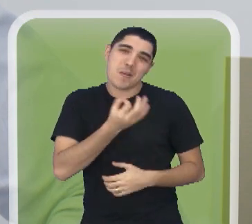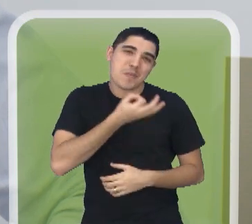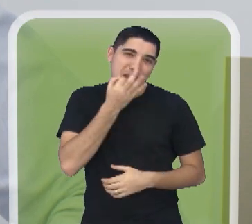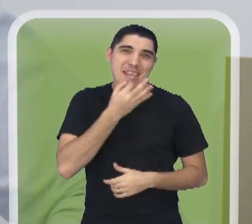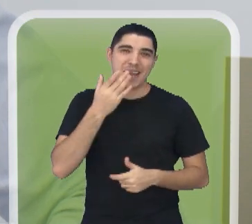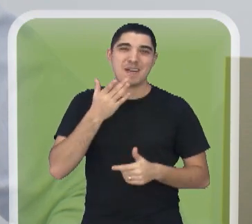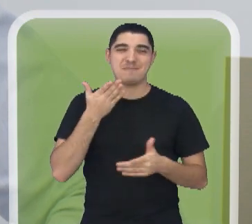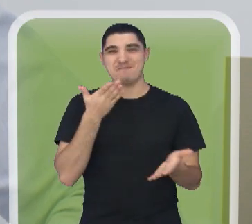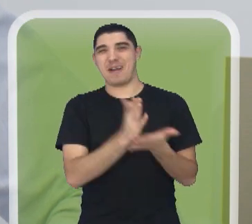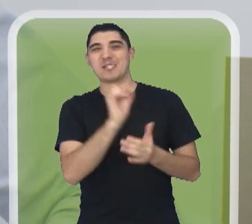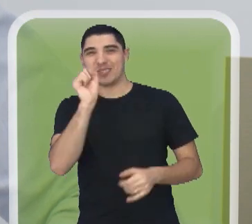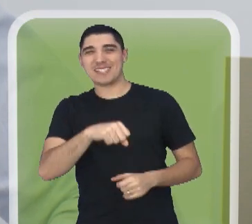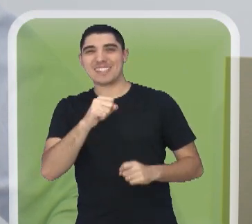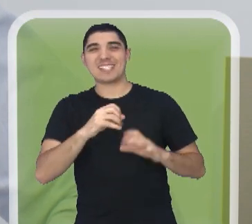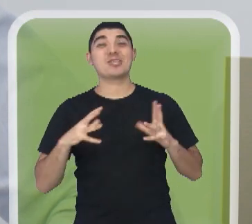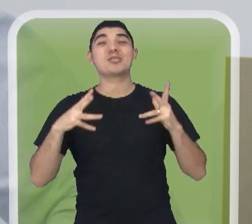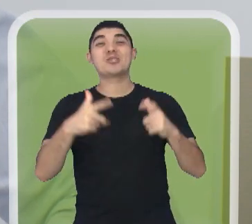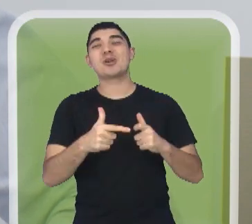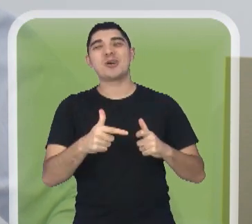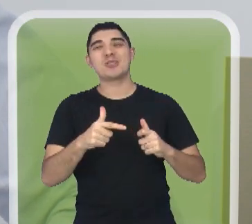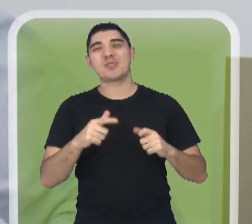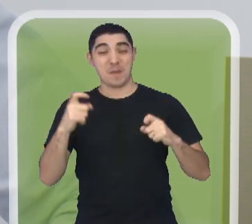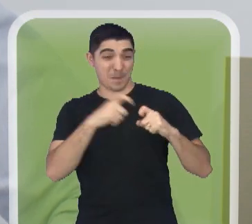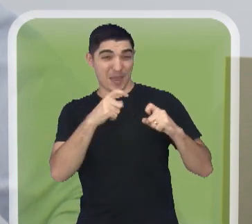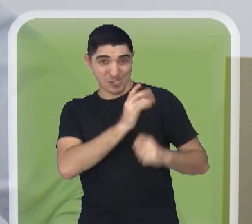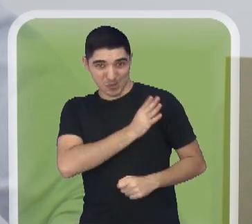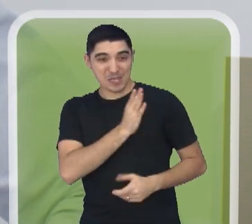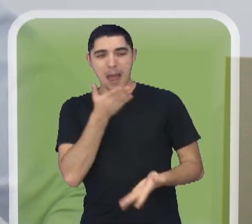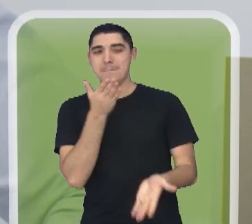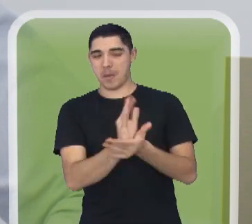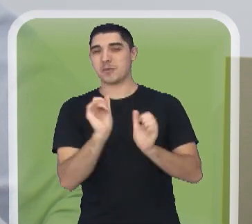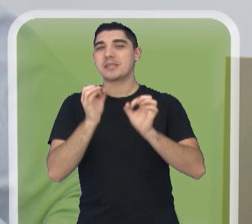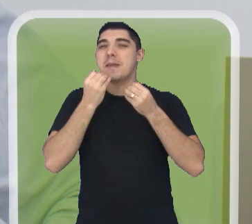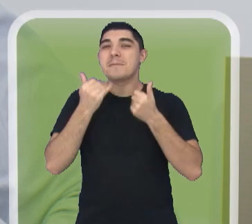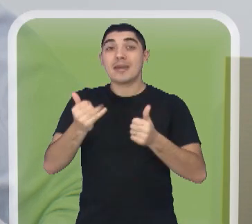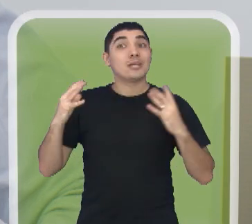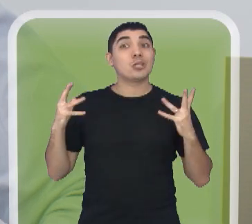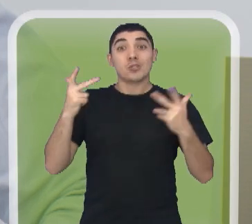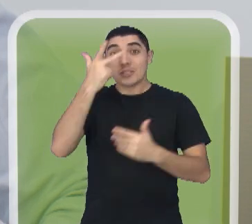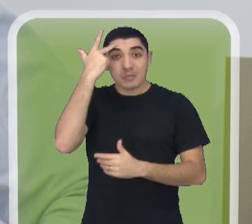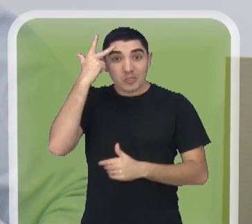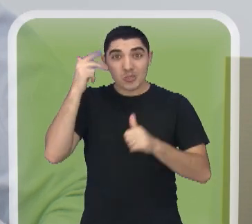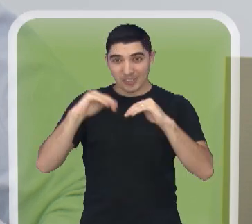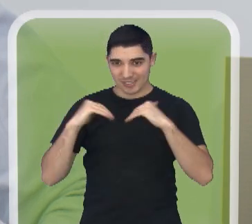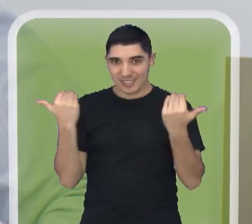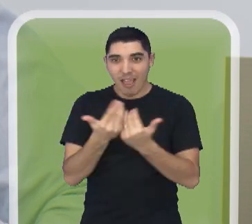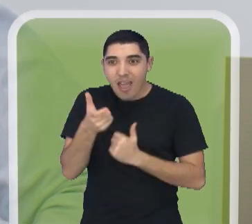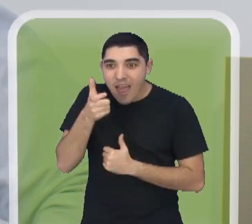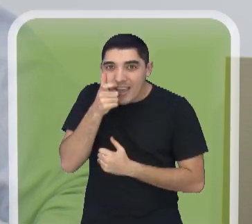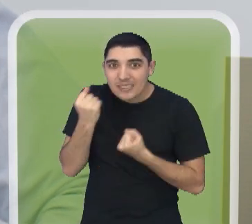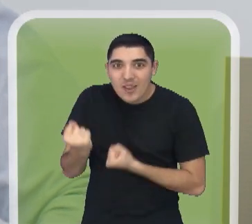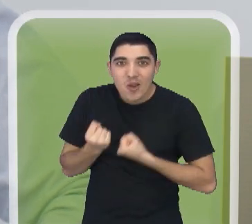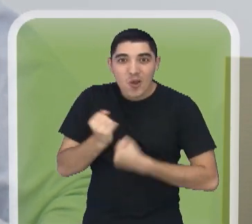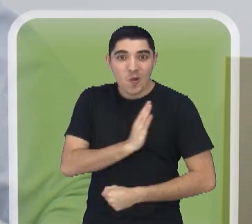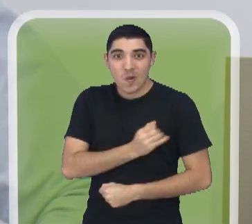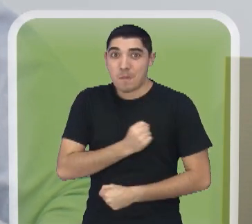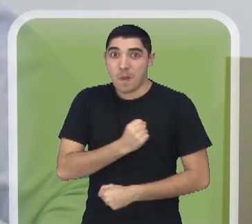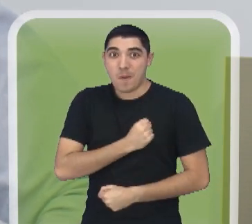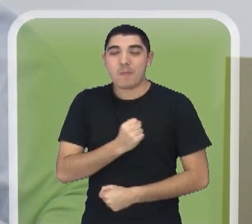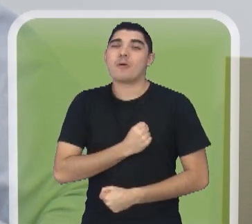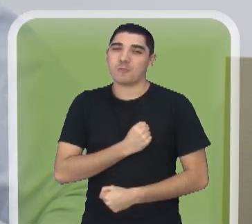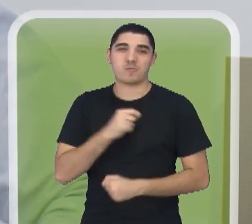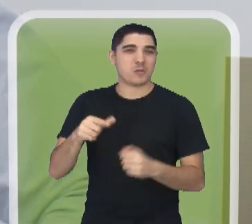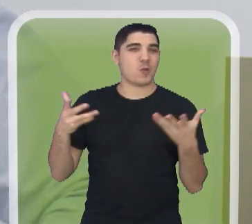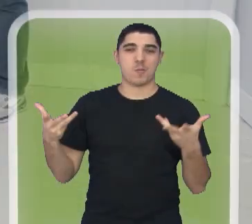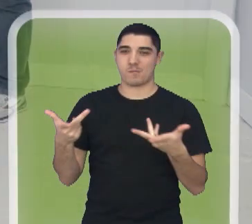teste para todos os cardíacos, e não só para a gente, acho que todos que estavam ali no estádio e acompanharam pela televisão, realmente foi um excelente